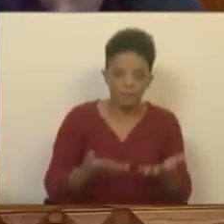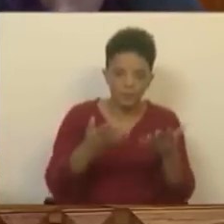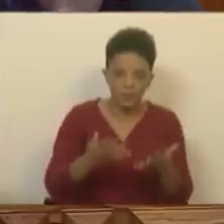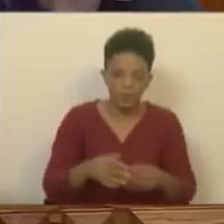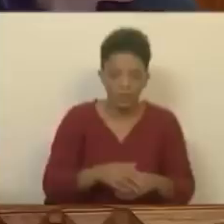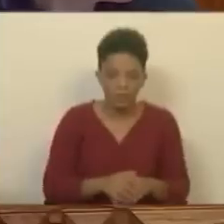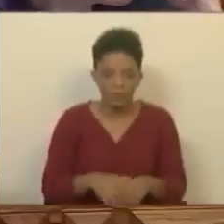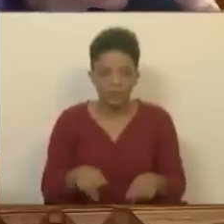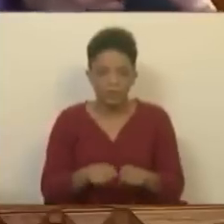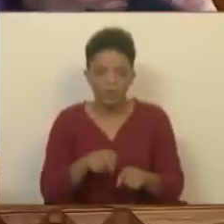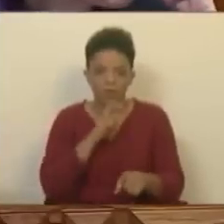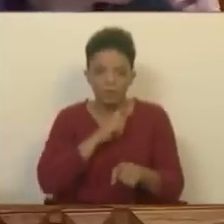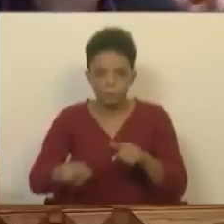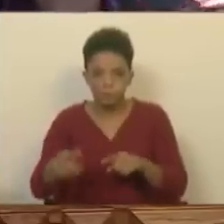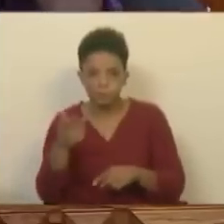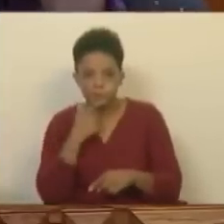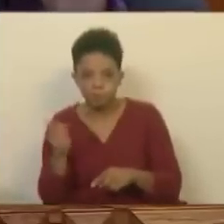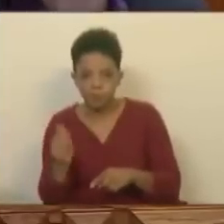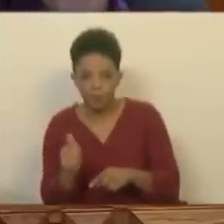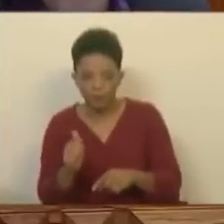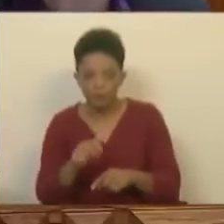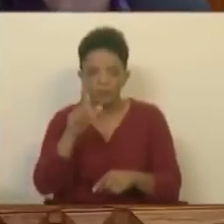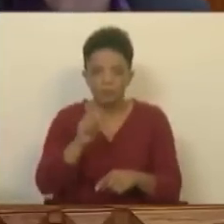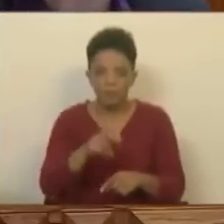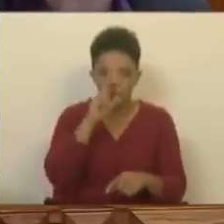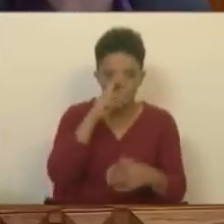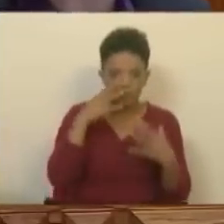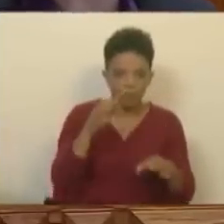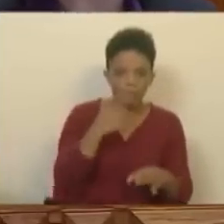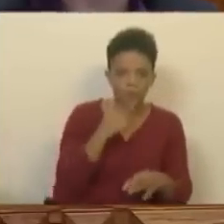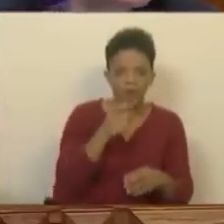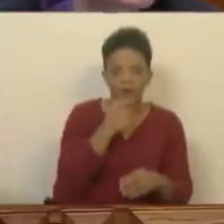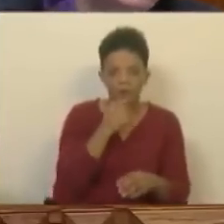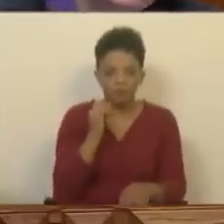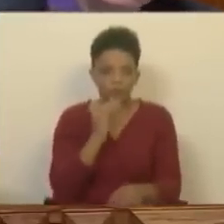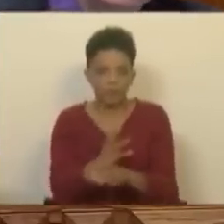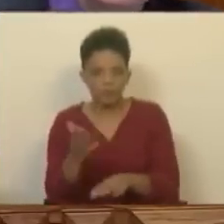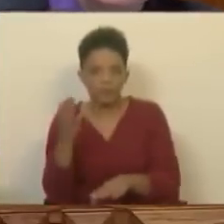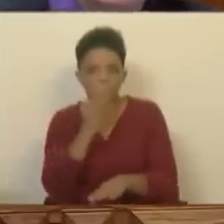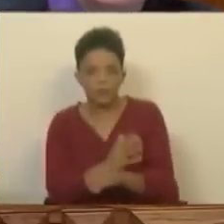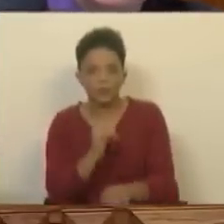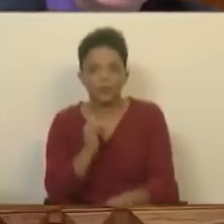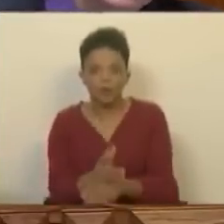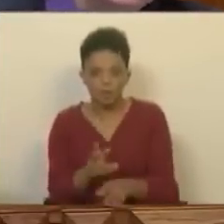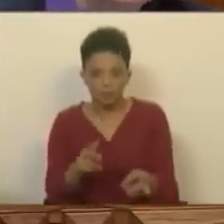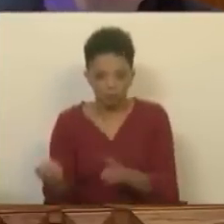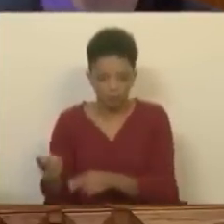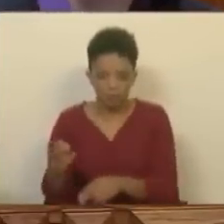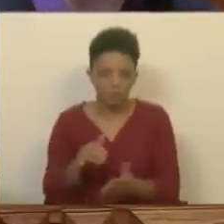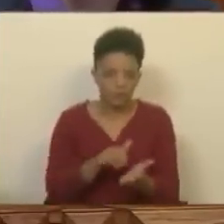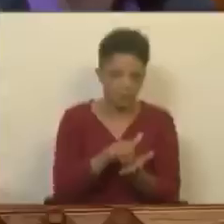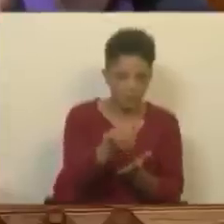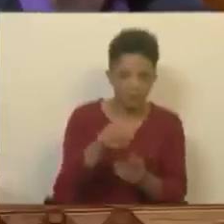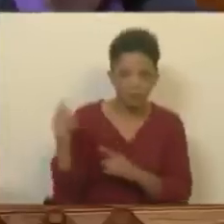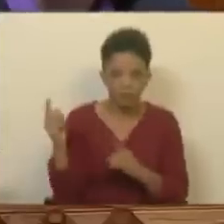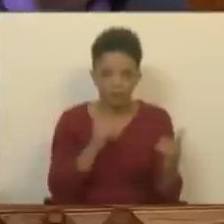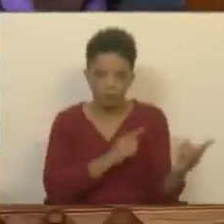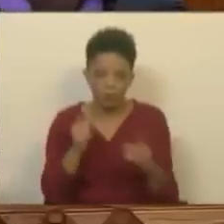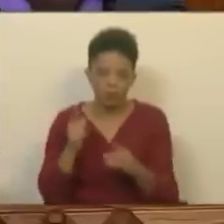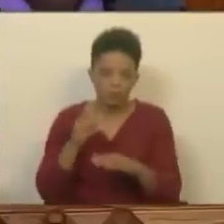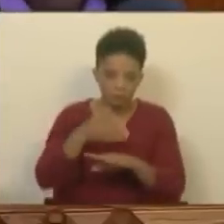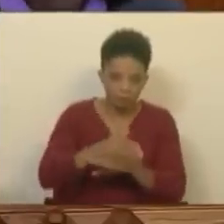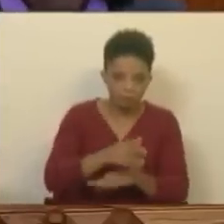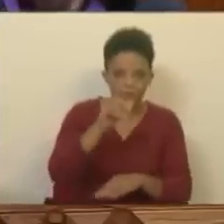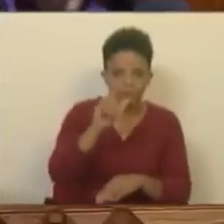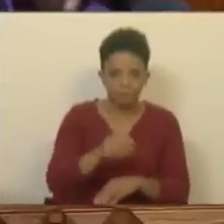que não se podem eletrificar e não podem deixar um gajo natural sem ter gases alternativo para a aviação para o transporte naval